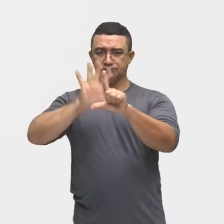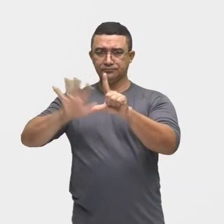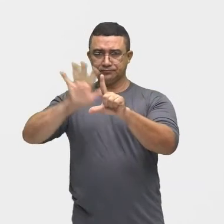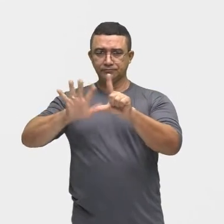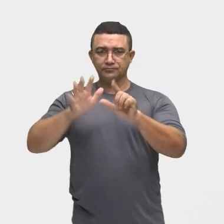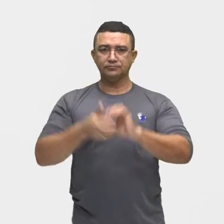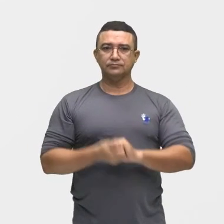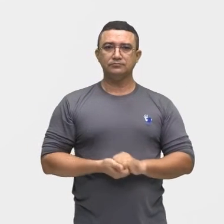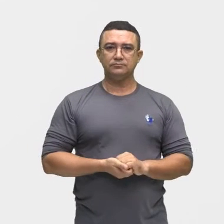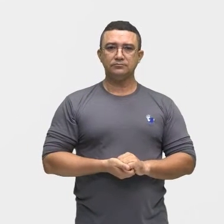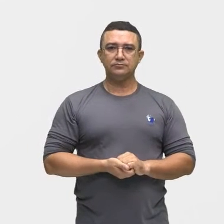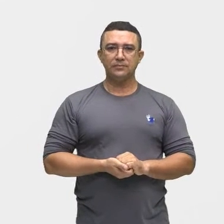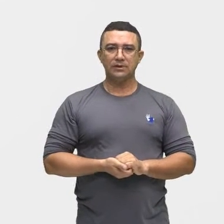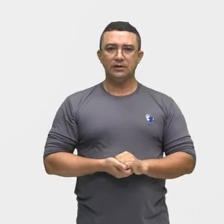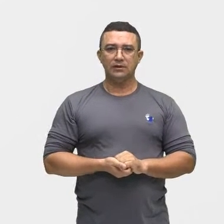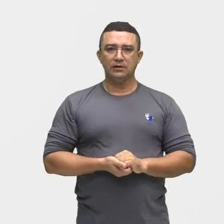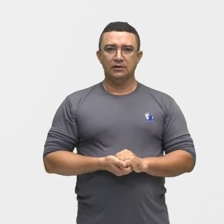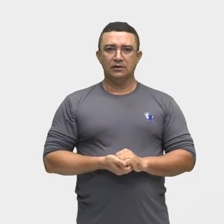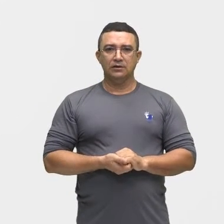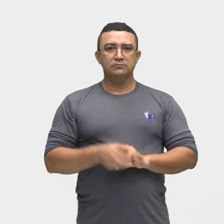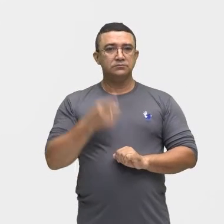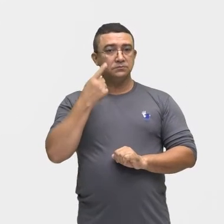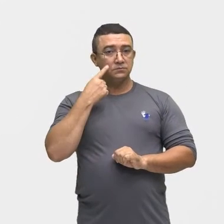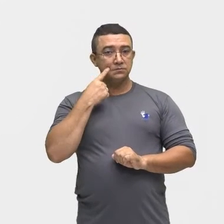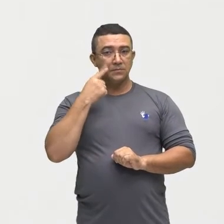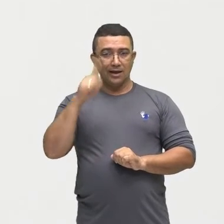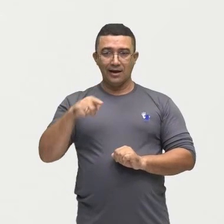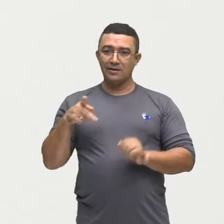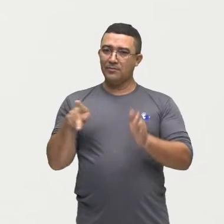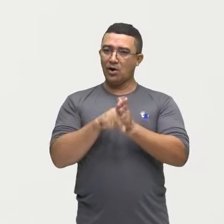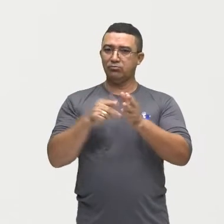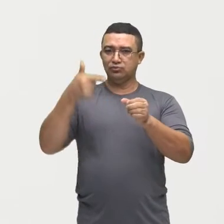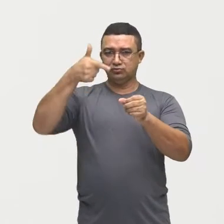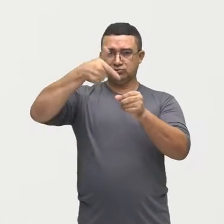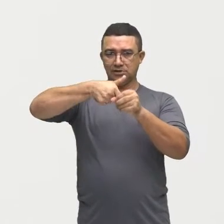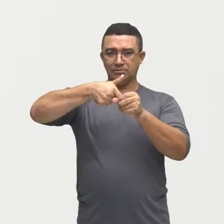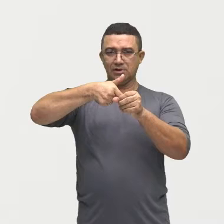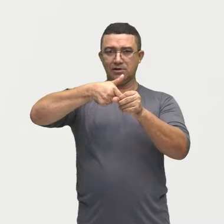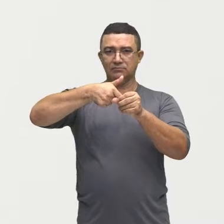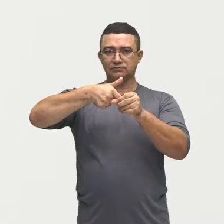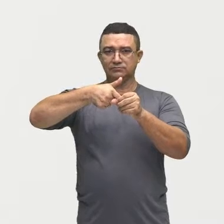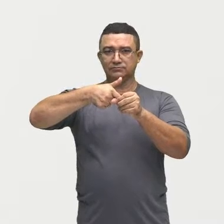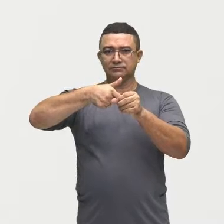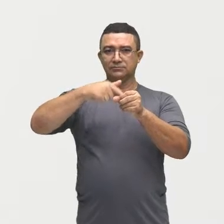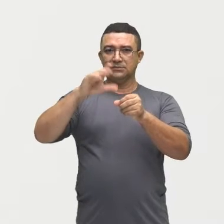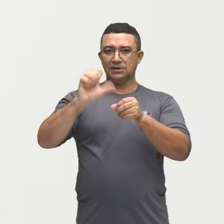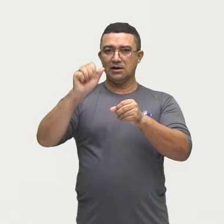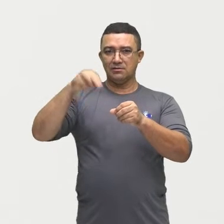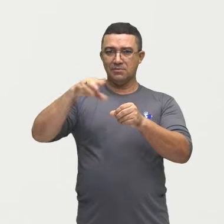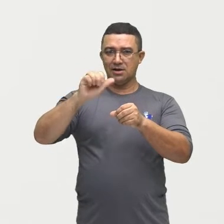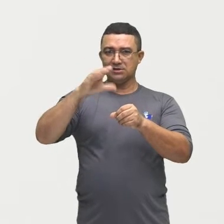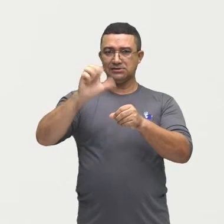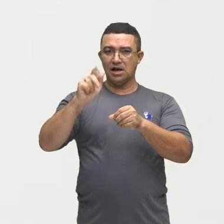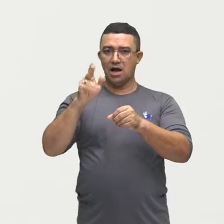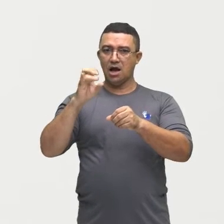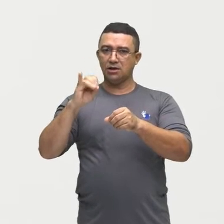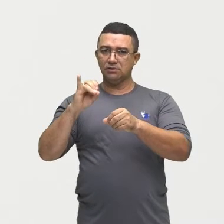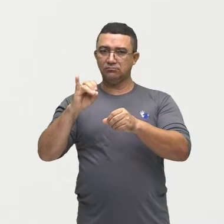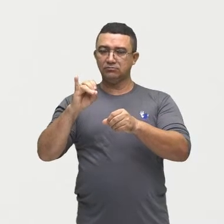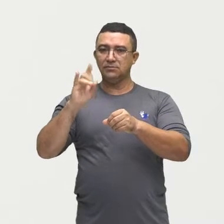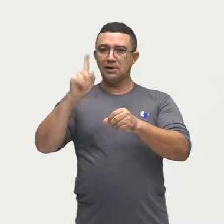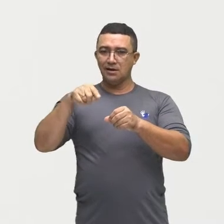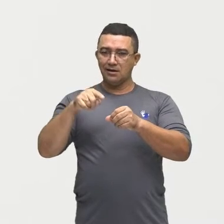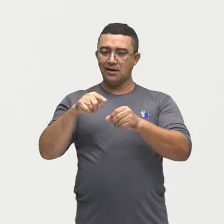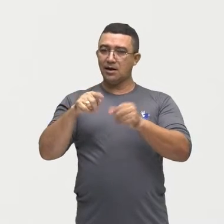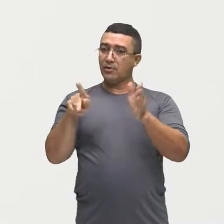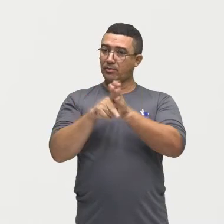região, que é no caso o polo petroquímico de Camaçari, olha, que tem aí um destaque no